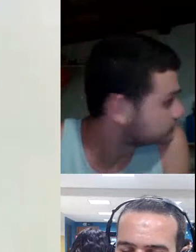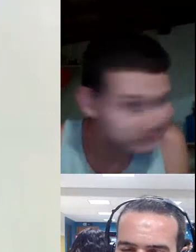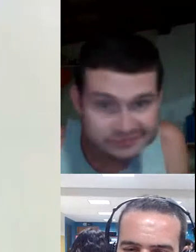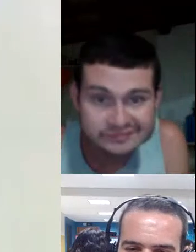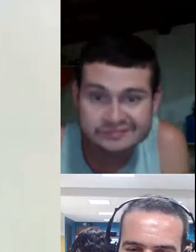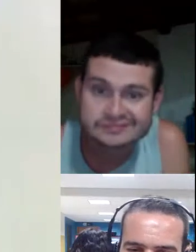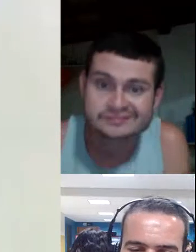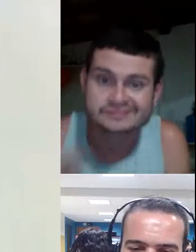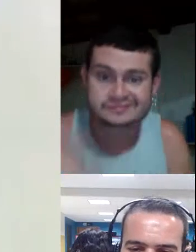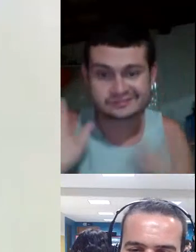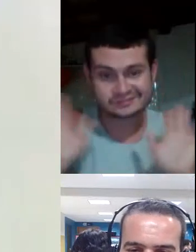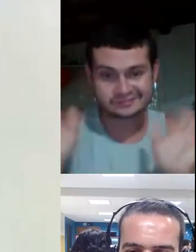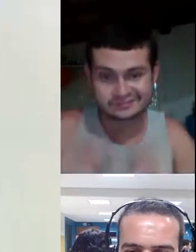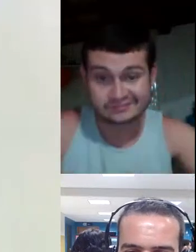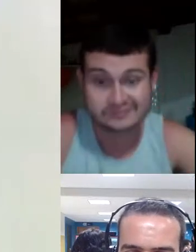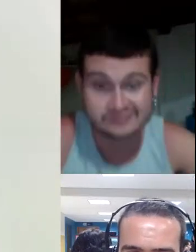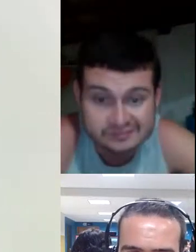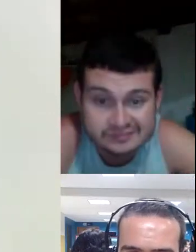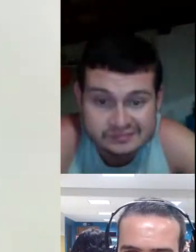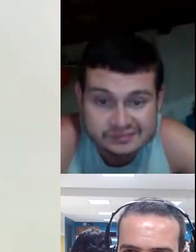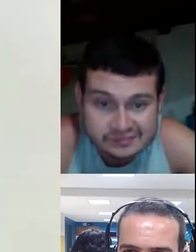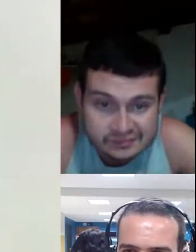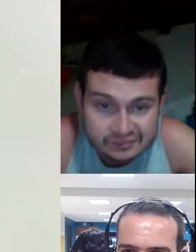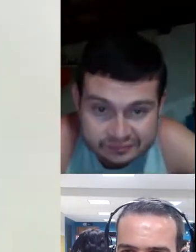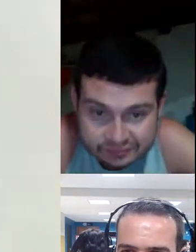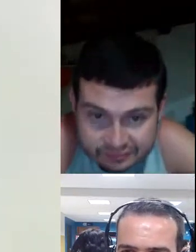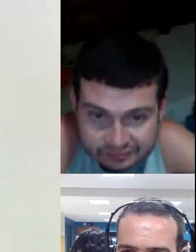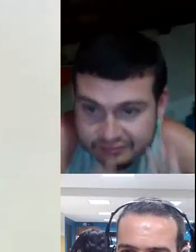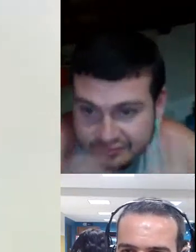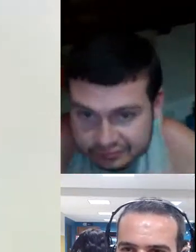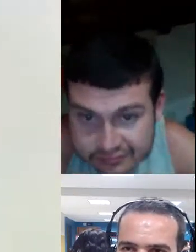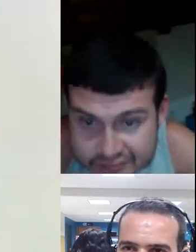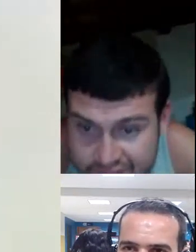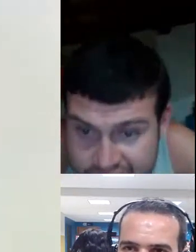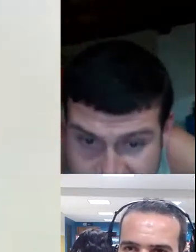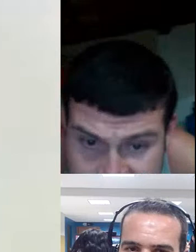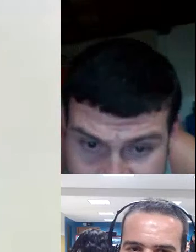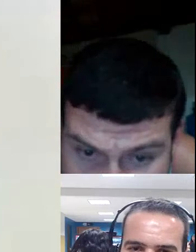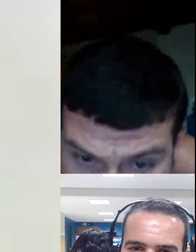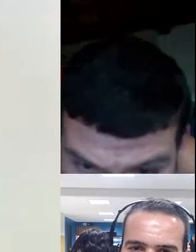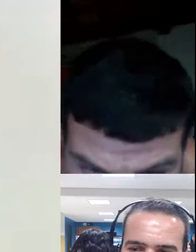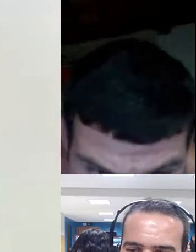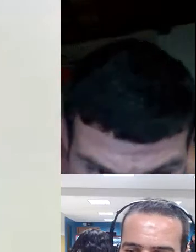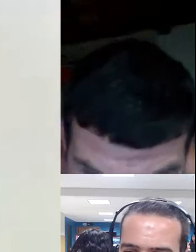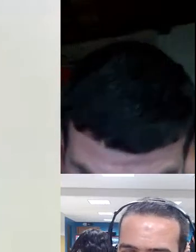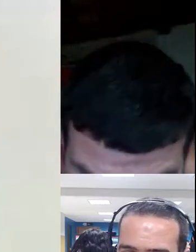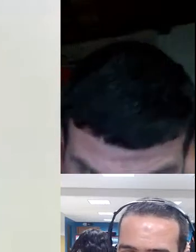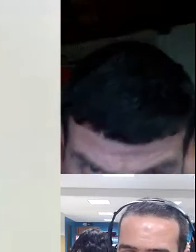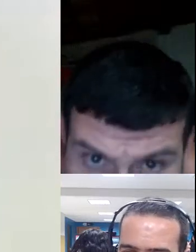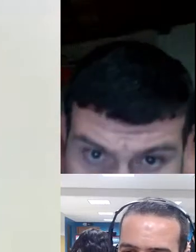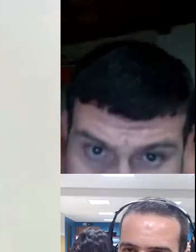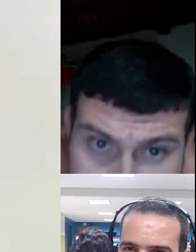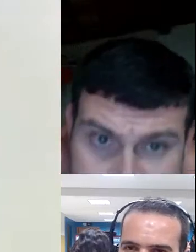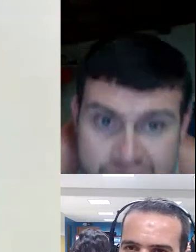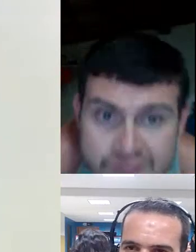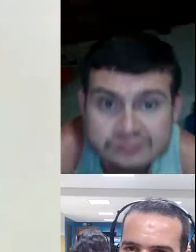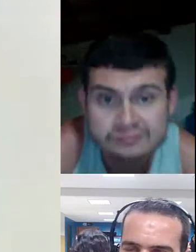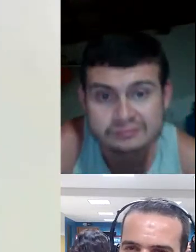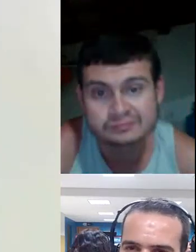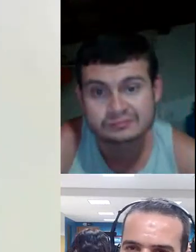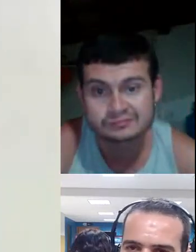Certo? Então, pessoal, eu vou finalizar por aqui, né? Agradeço aí a participação de vocês, lembrando, né, da questão da lista de presença, né, que